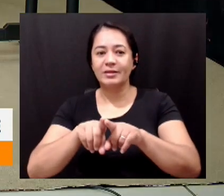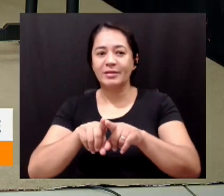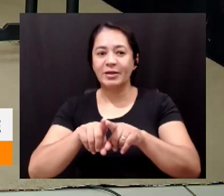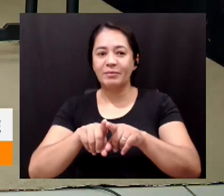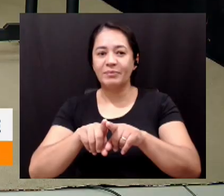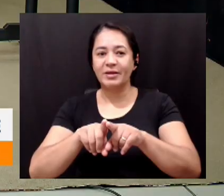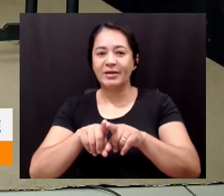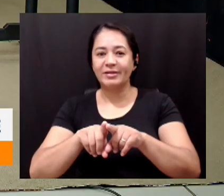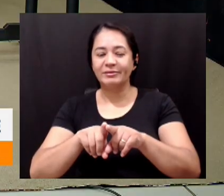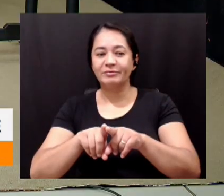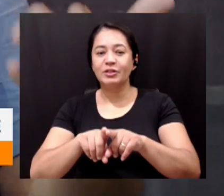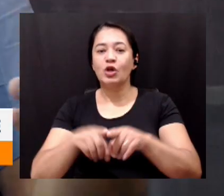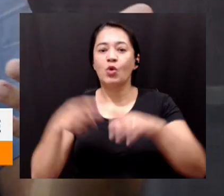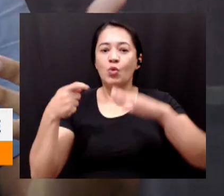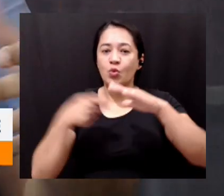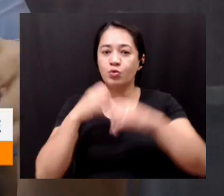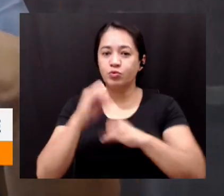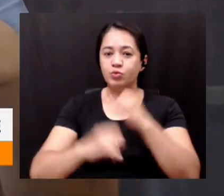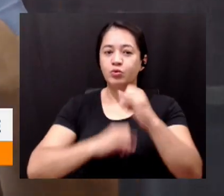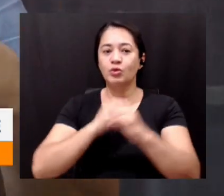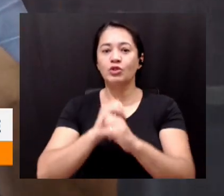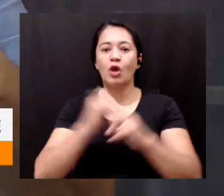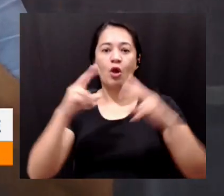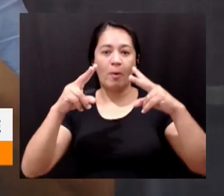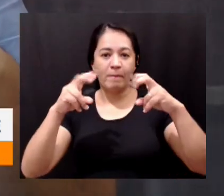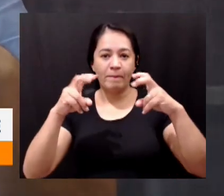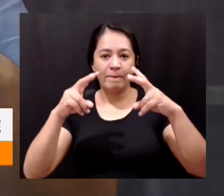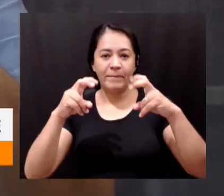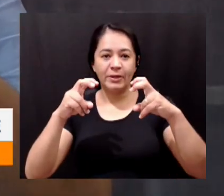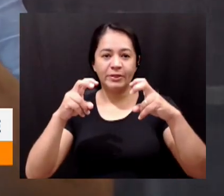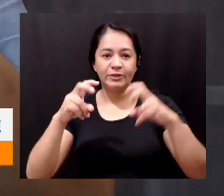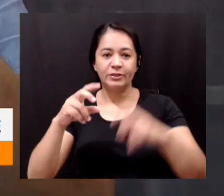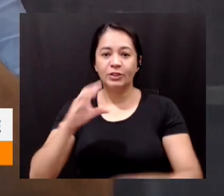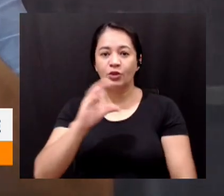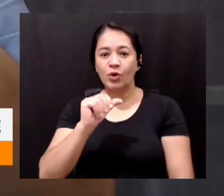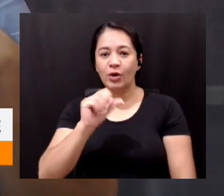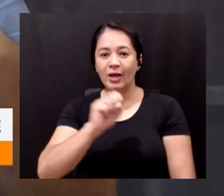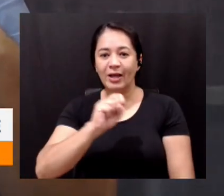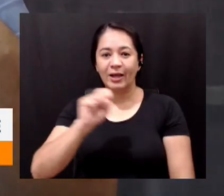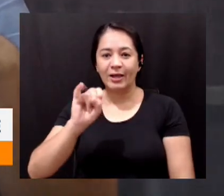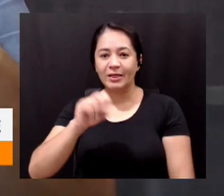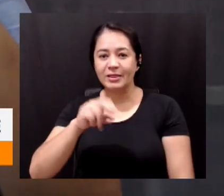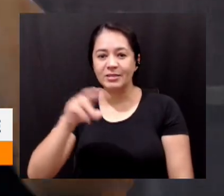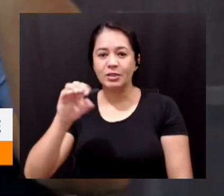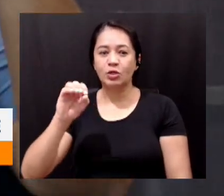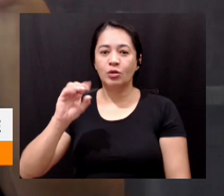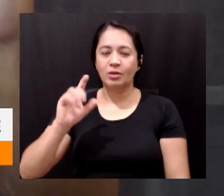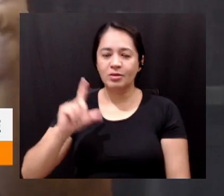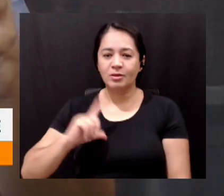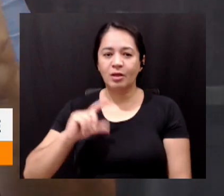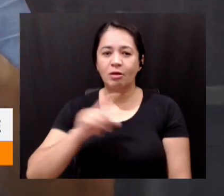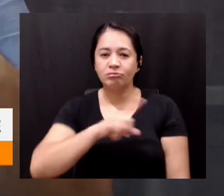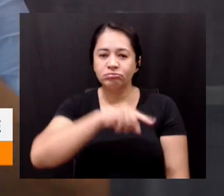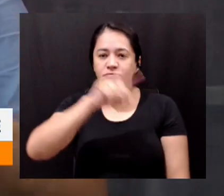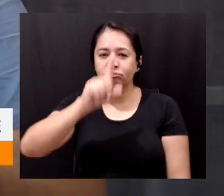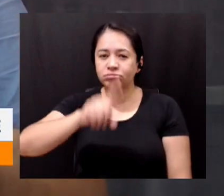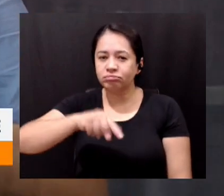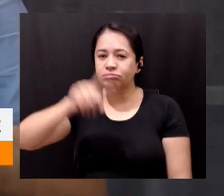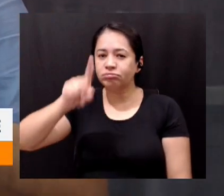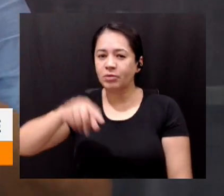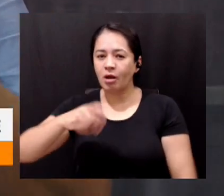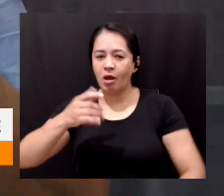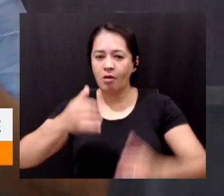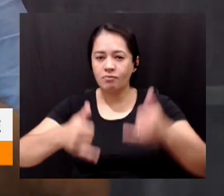Né? Então, nos jogos de cassino a gente tem essa aleatoriedade, tem ali toda uma manipulação do